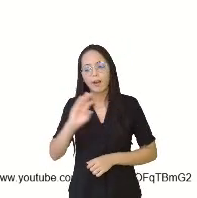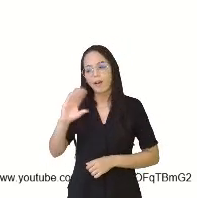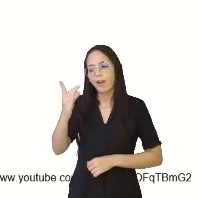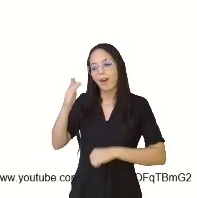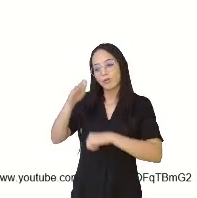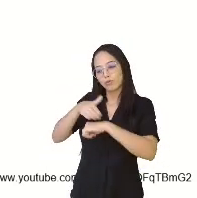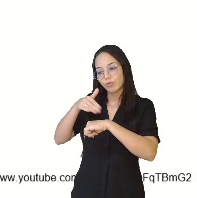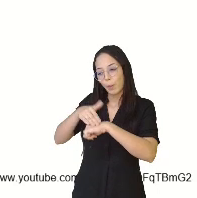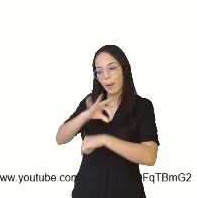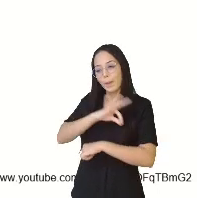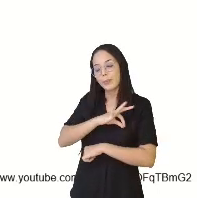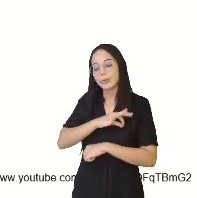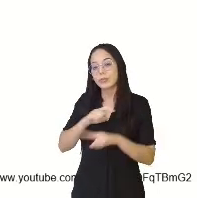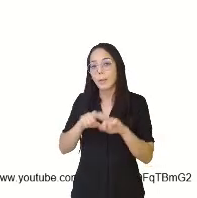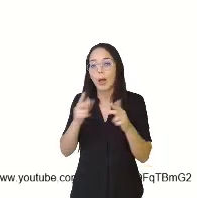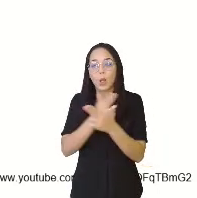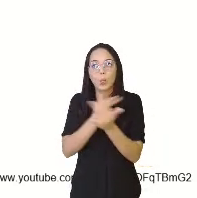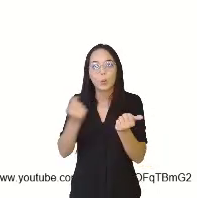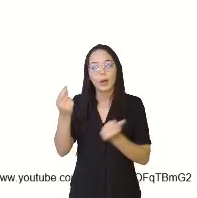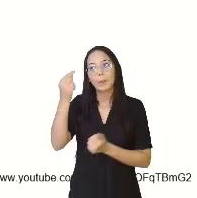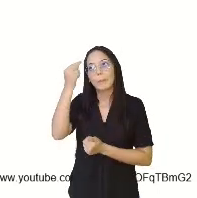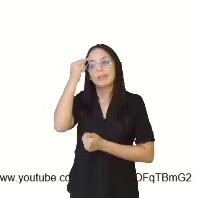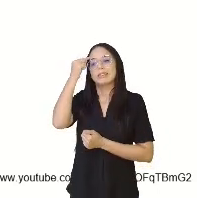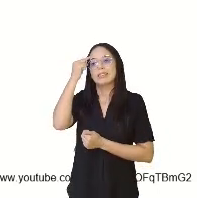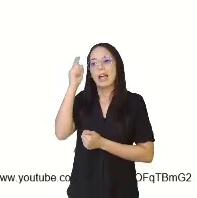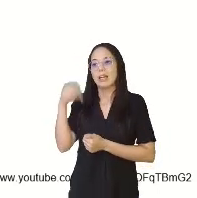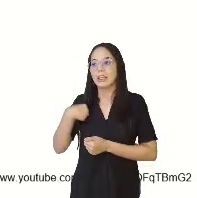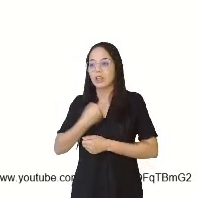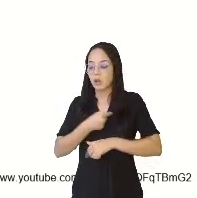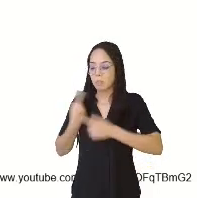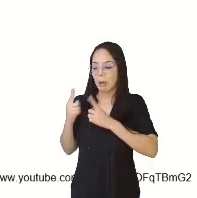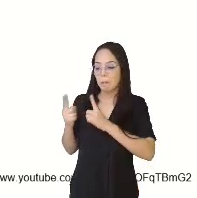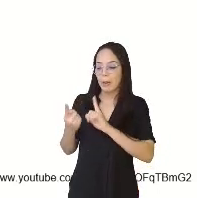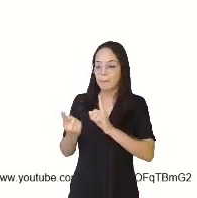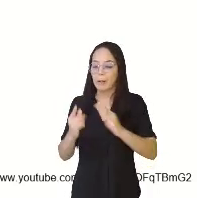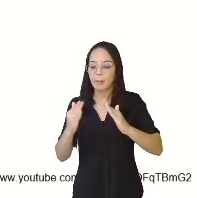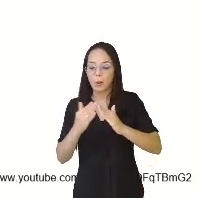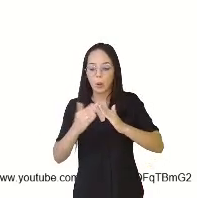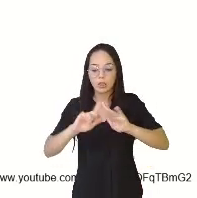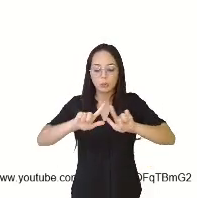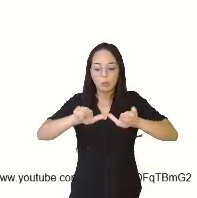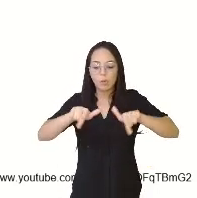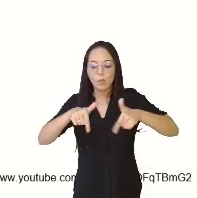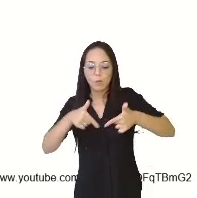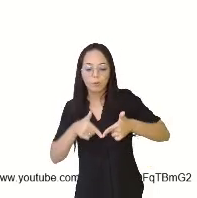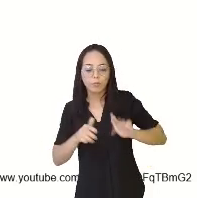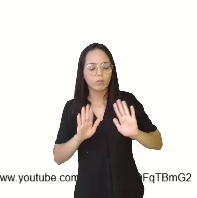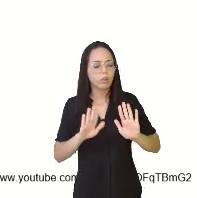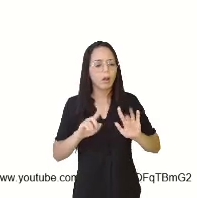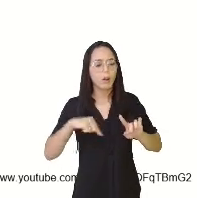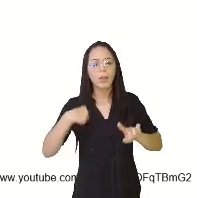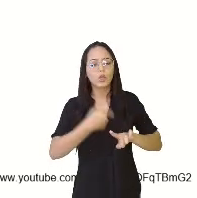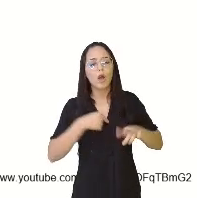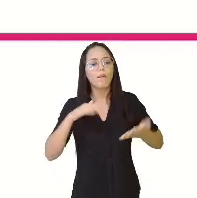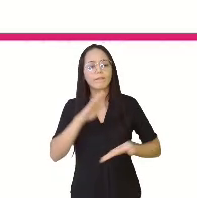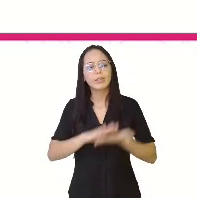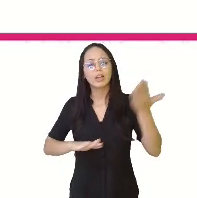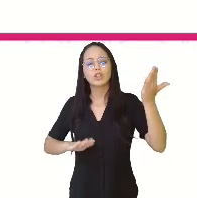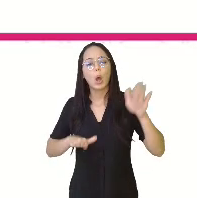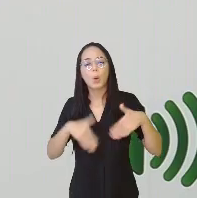chamar a polícia, mas nunca vão pensar que viemos para uma casa vazia. E quando é que a gente vai viajar?